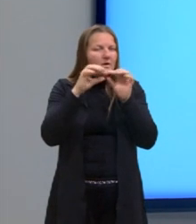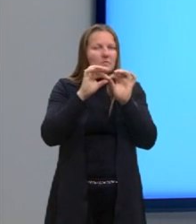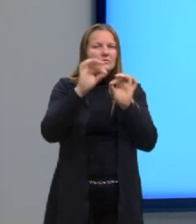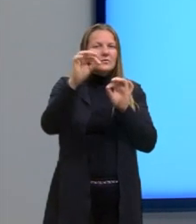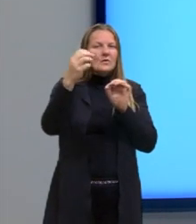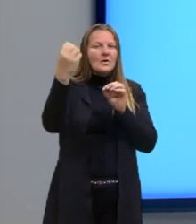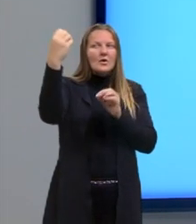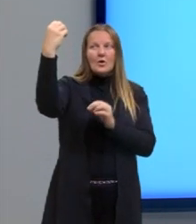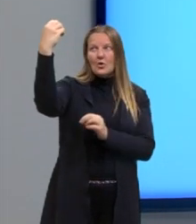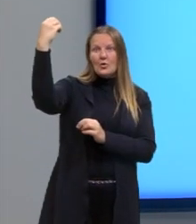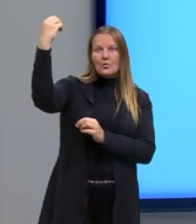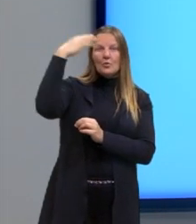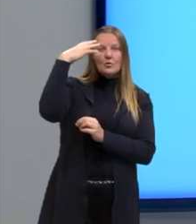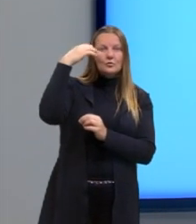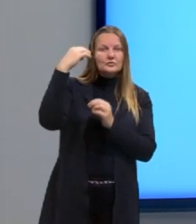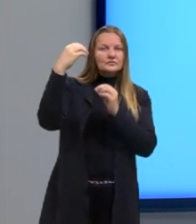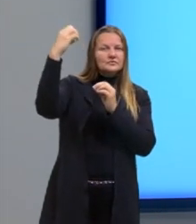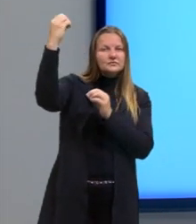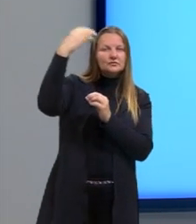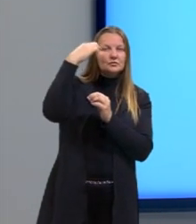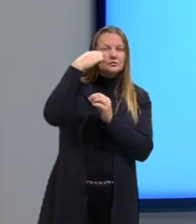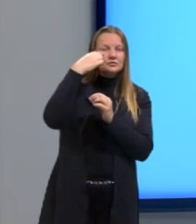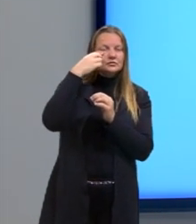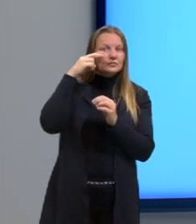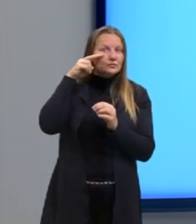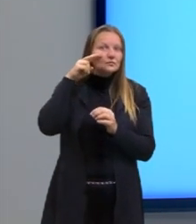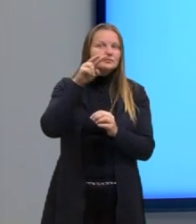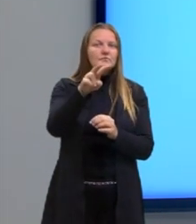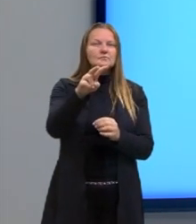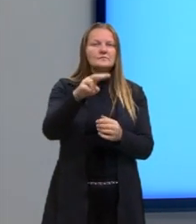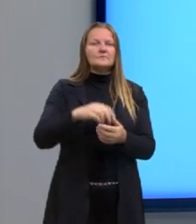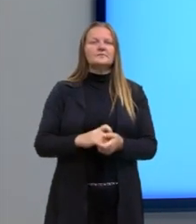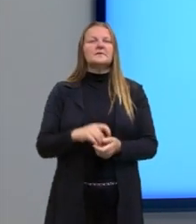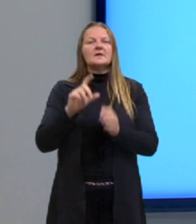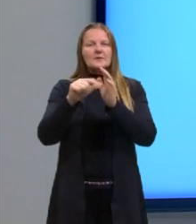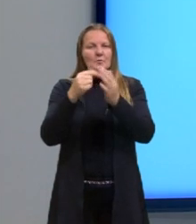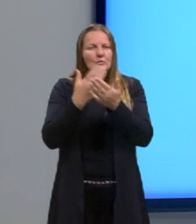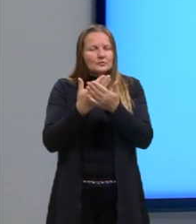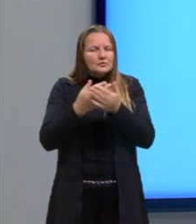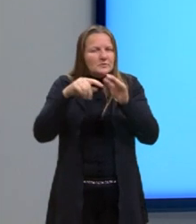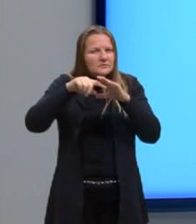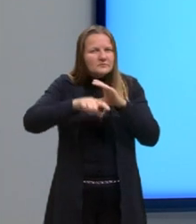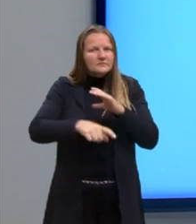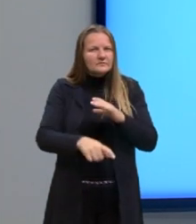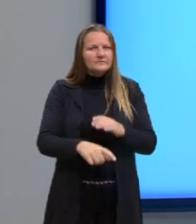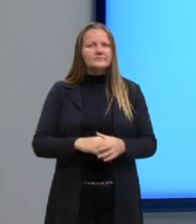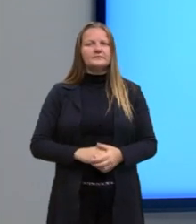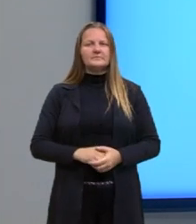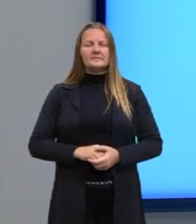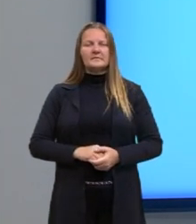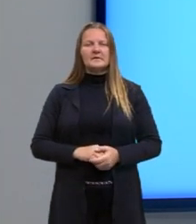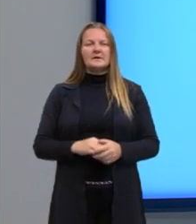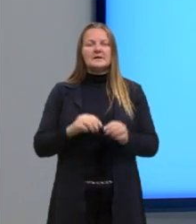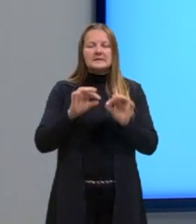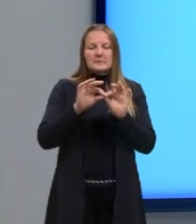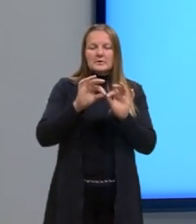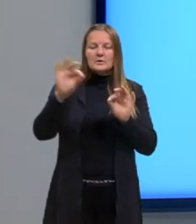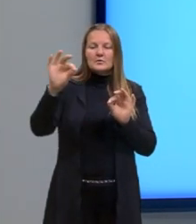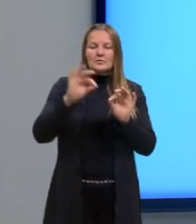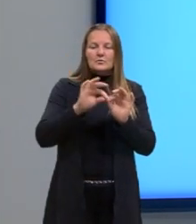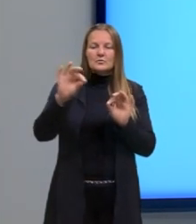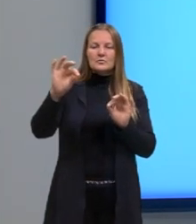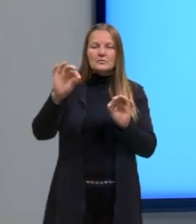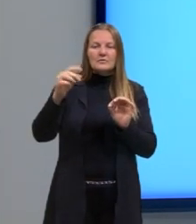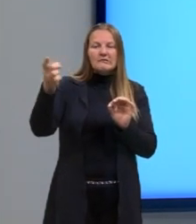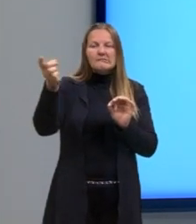precisa que haja raios né a gente vai perceber isso daqui a pouco que é sempre de uma forma reta né